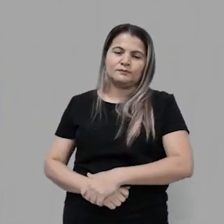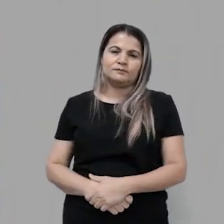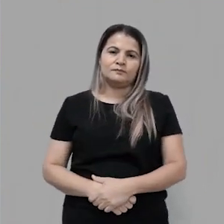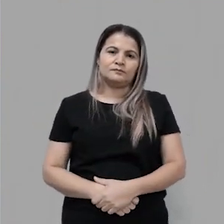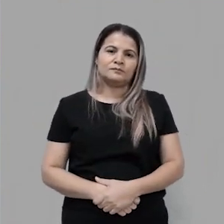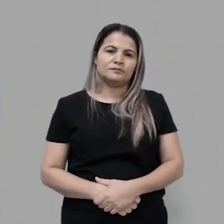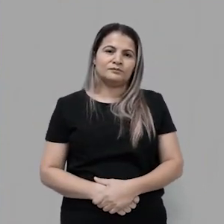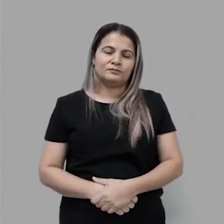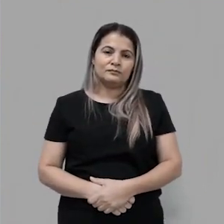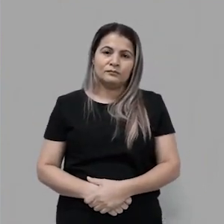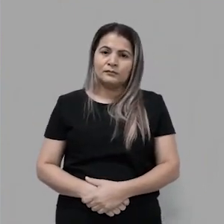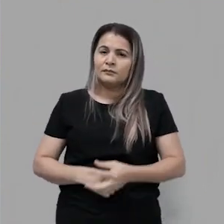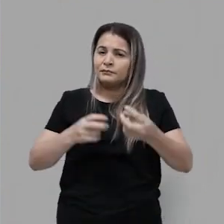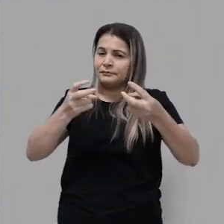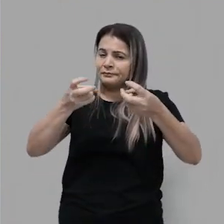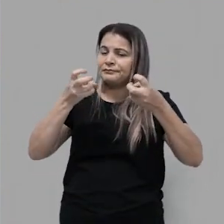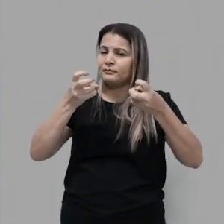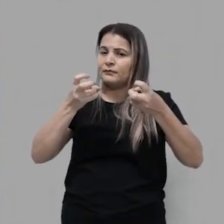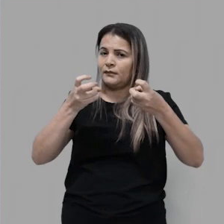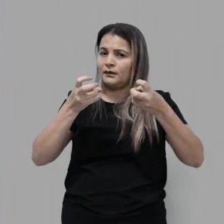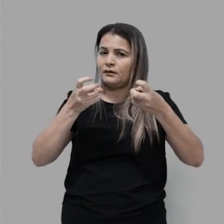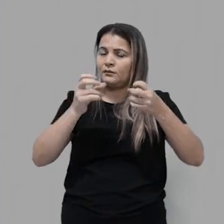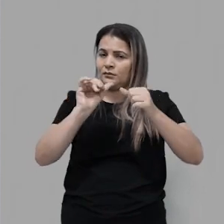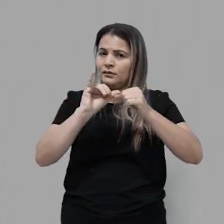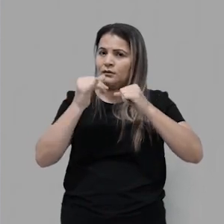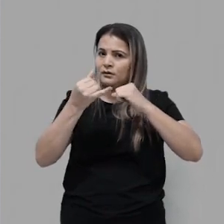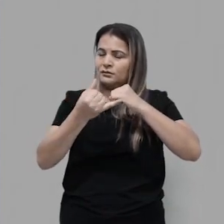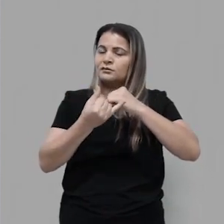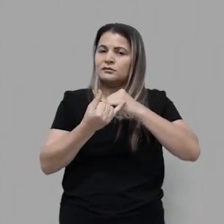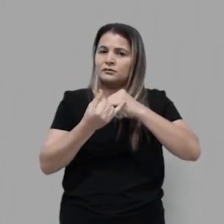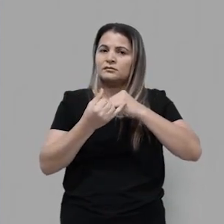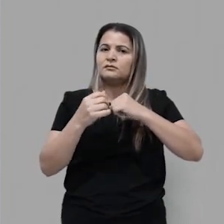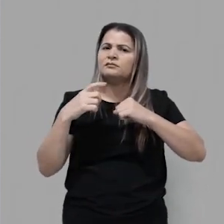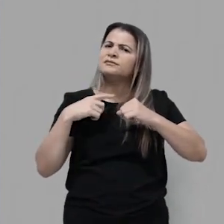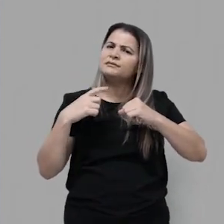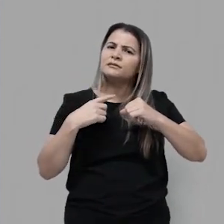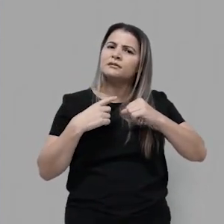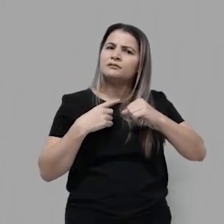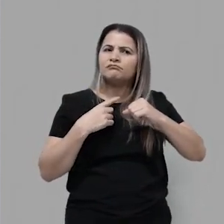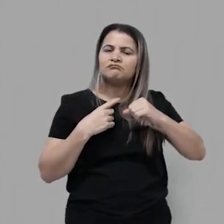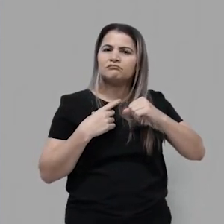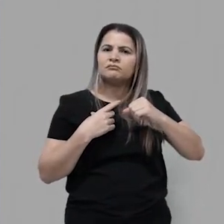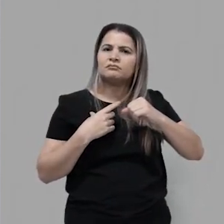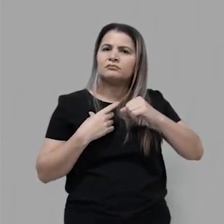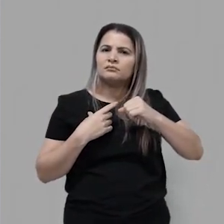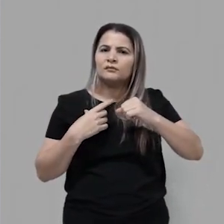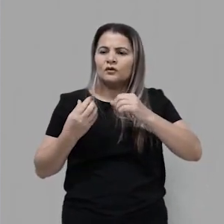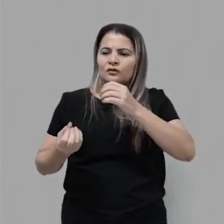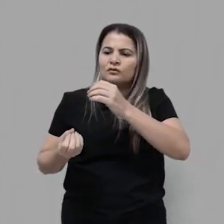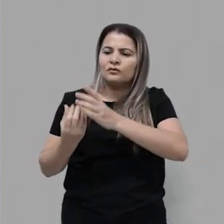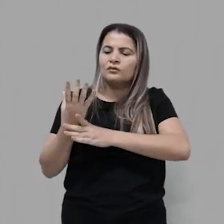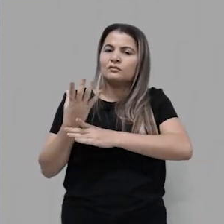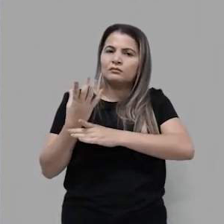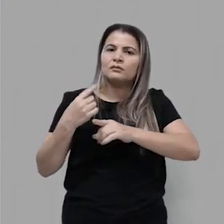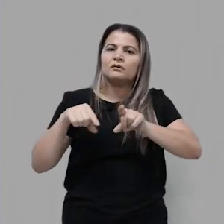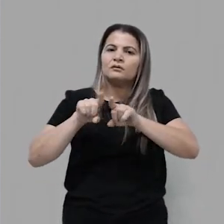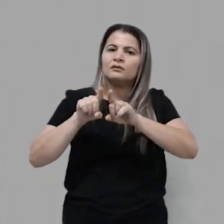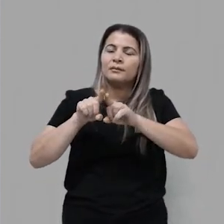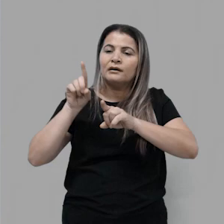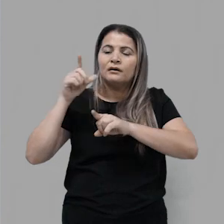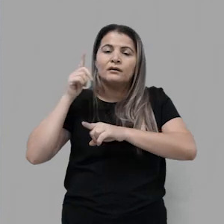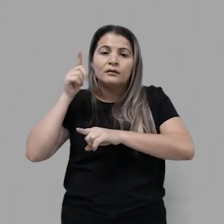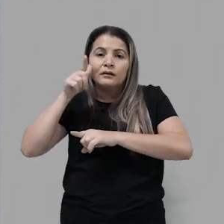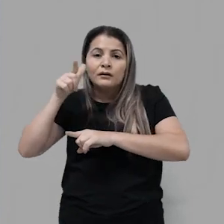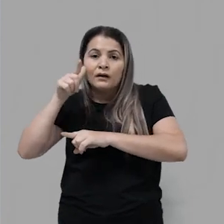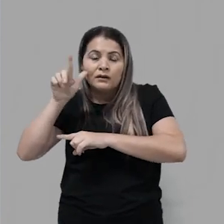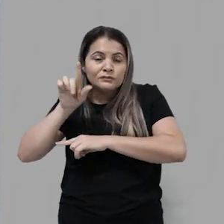vulgar. Então, observem que os adjetivos, muitos deles têm a mesma origem da língua portuguesa, origem latina. Então, eles são